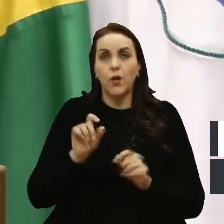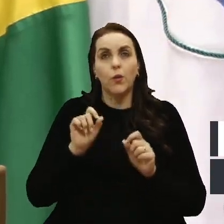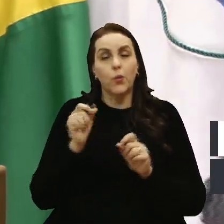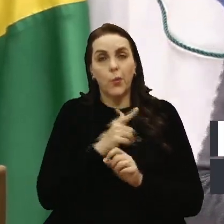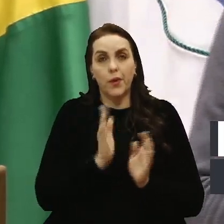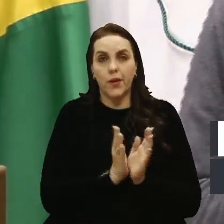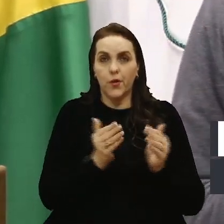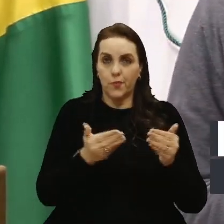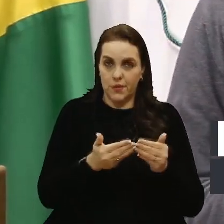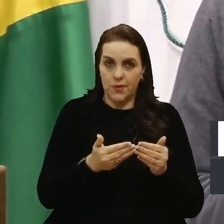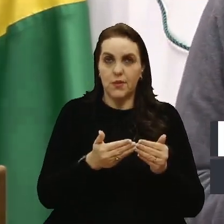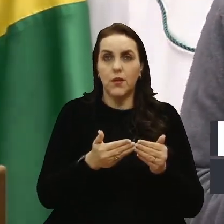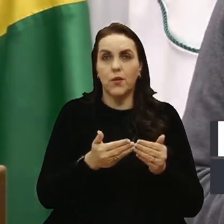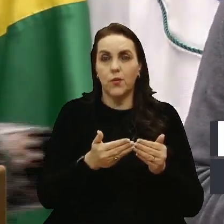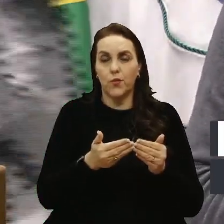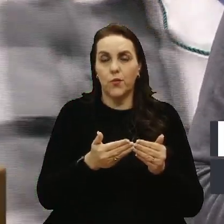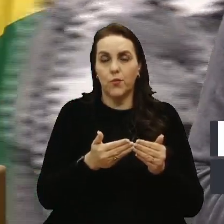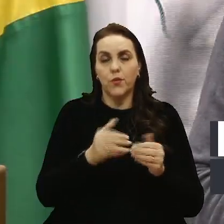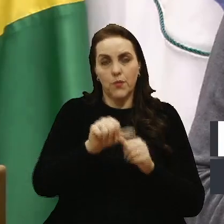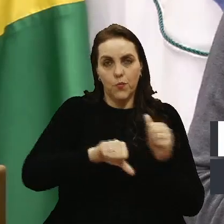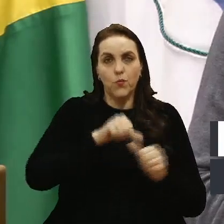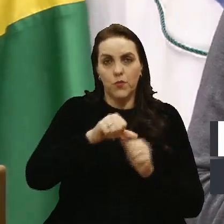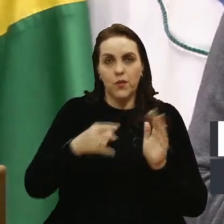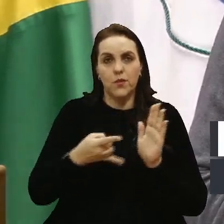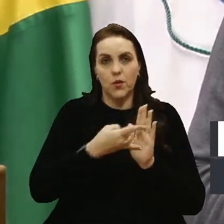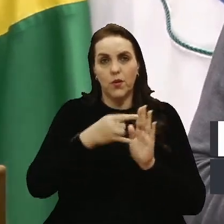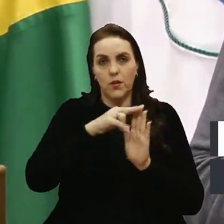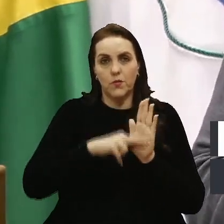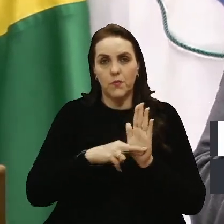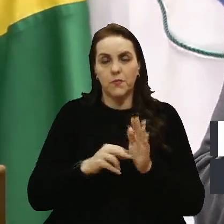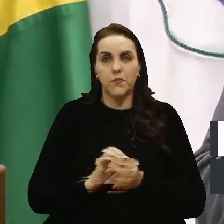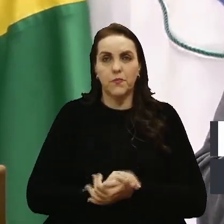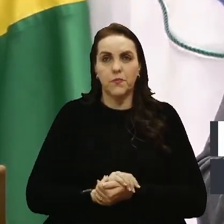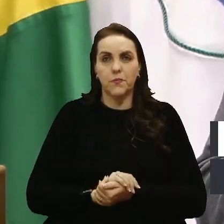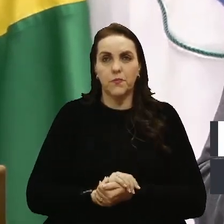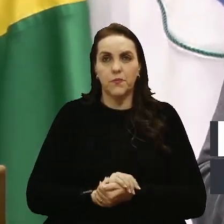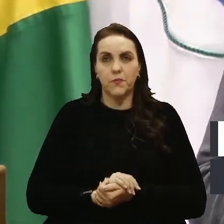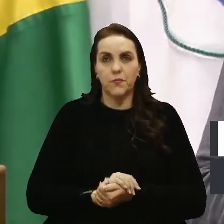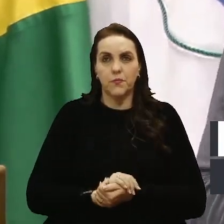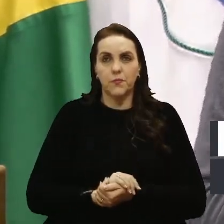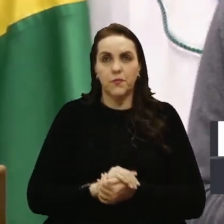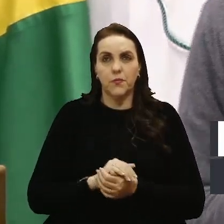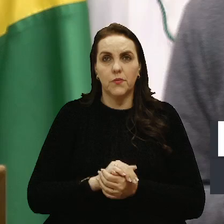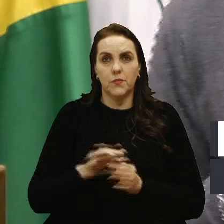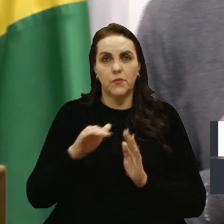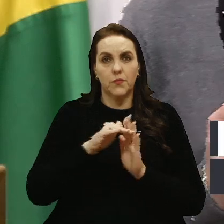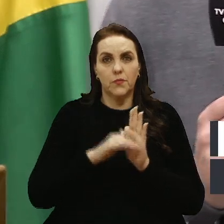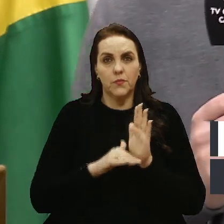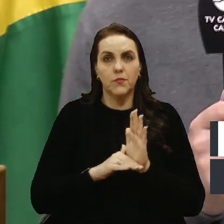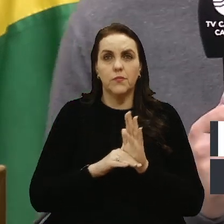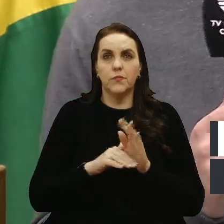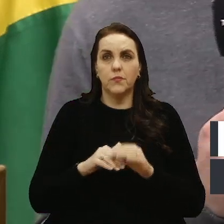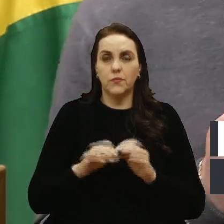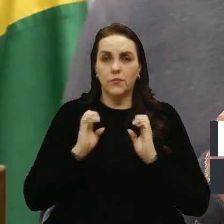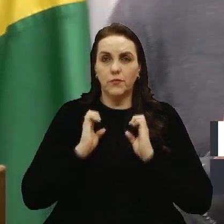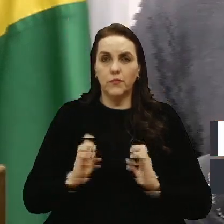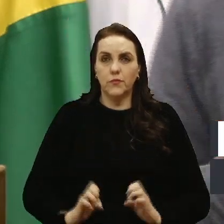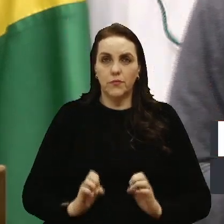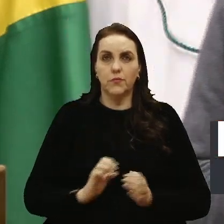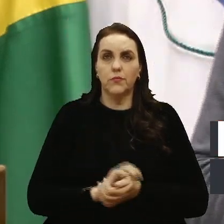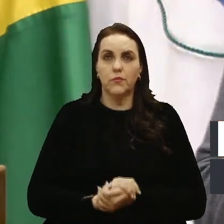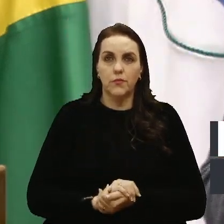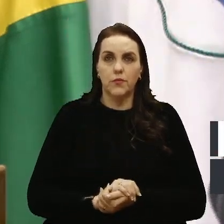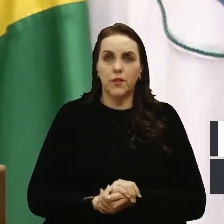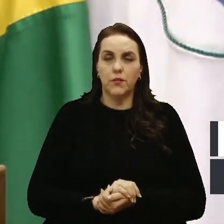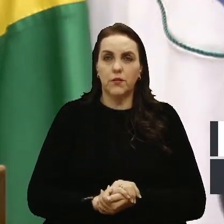comissão de alteração do regimento interno. A do Código de Ética, acredito que demore no máximo uns